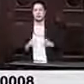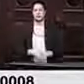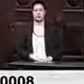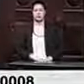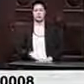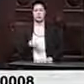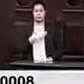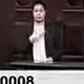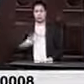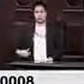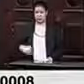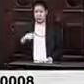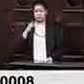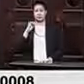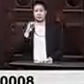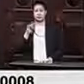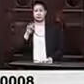O governador Pezão